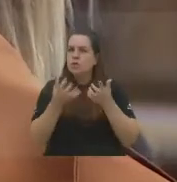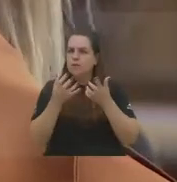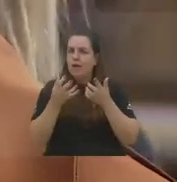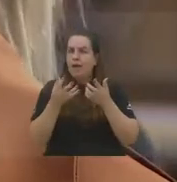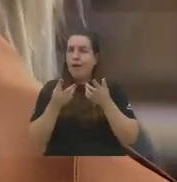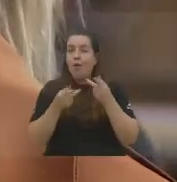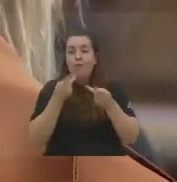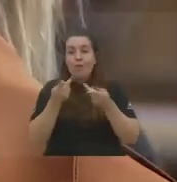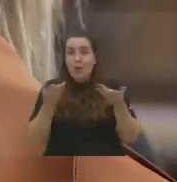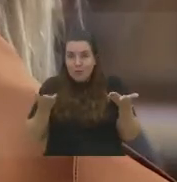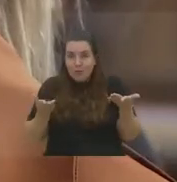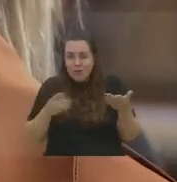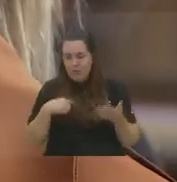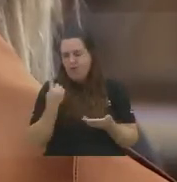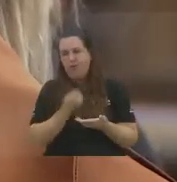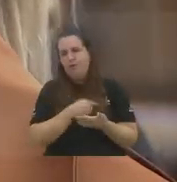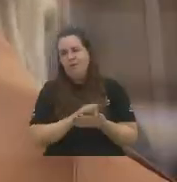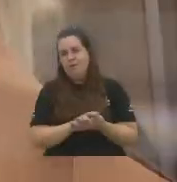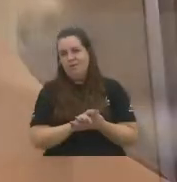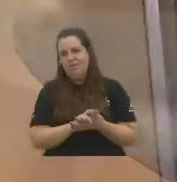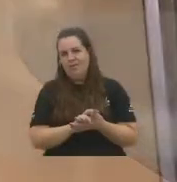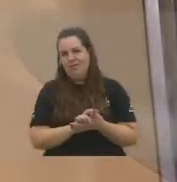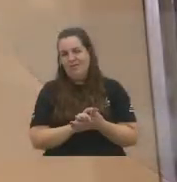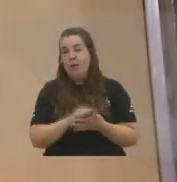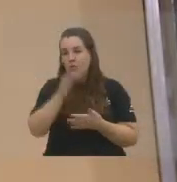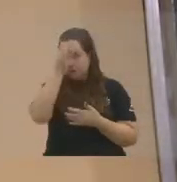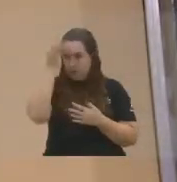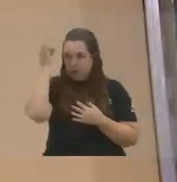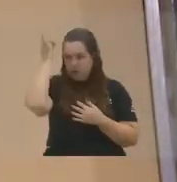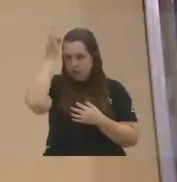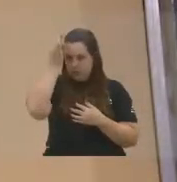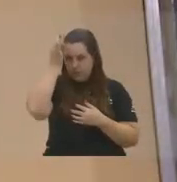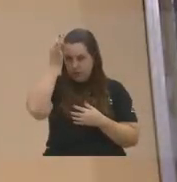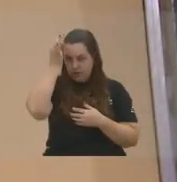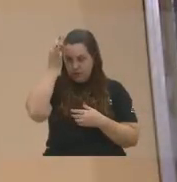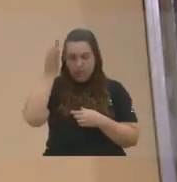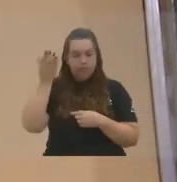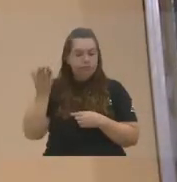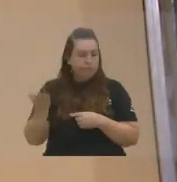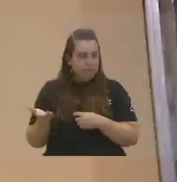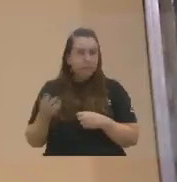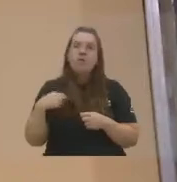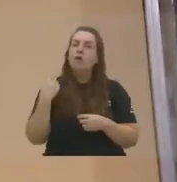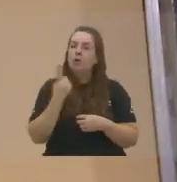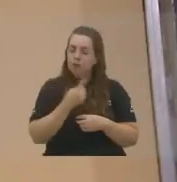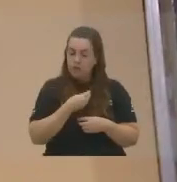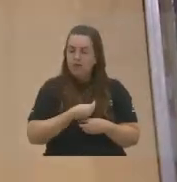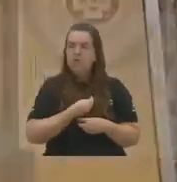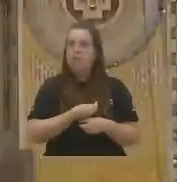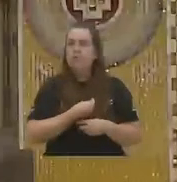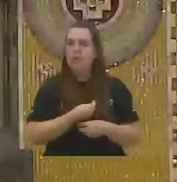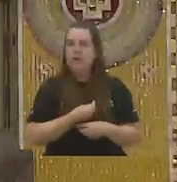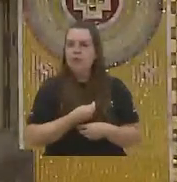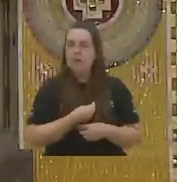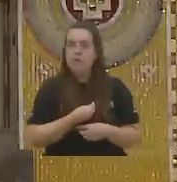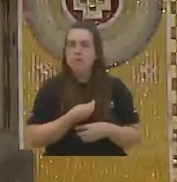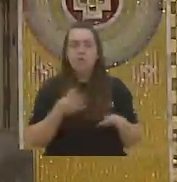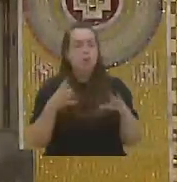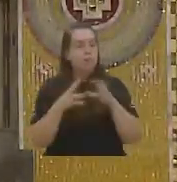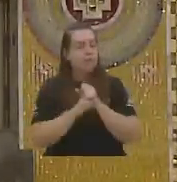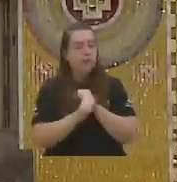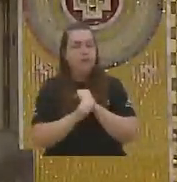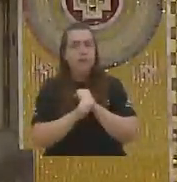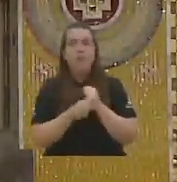hoje. A partir do Espírito Santo, nós viveremos mais